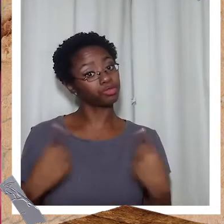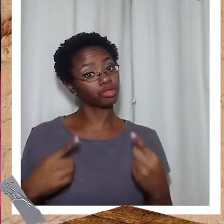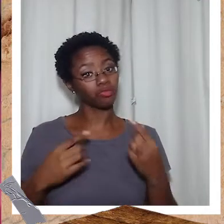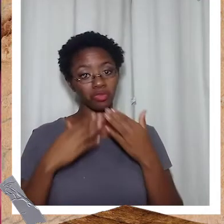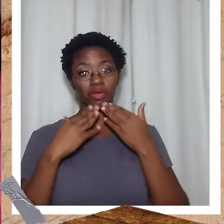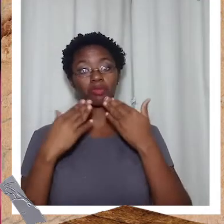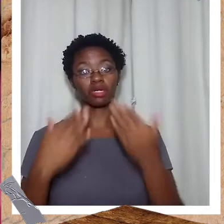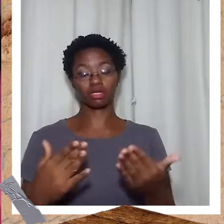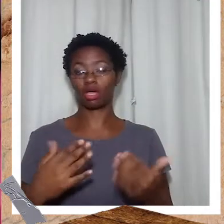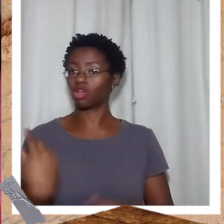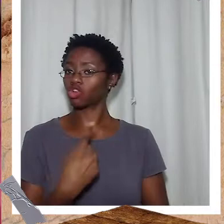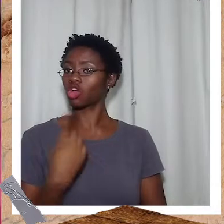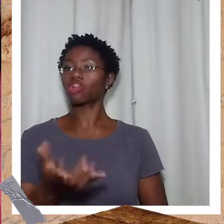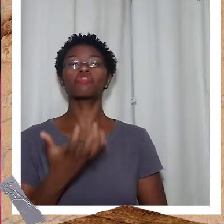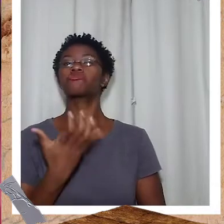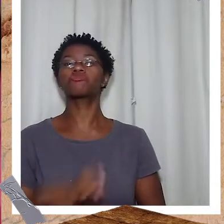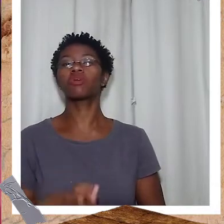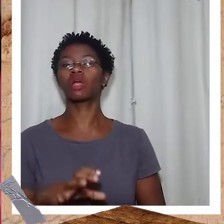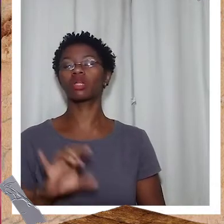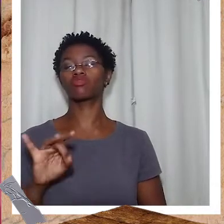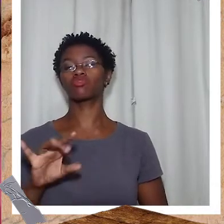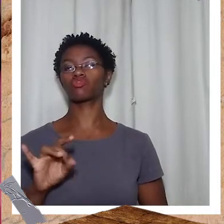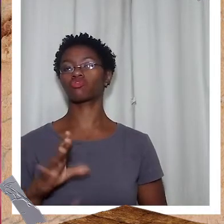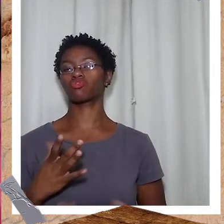não tem nenhuma pretensão de ser